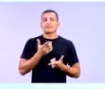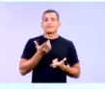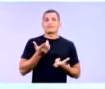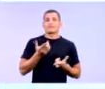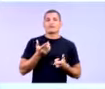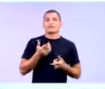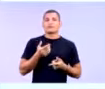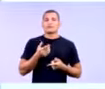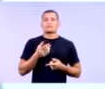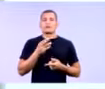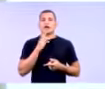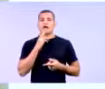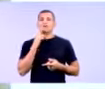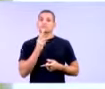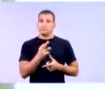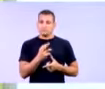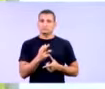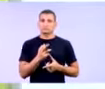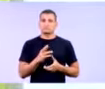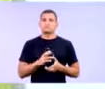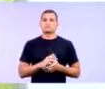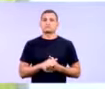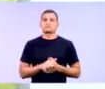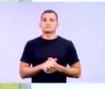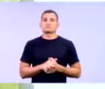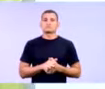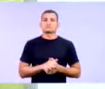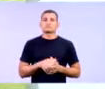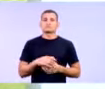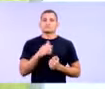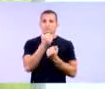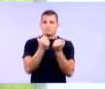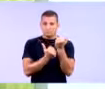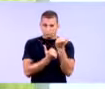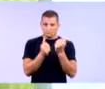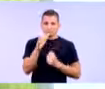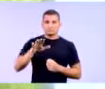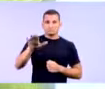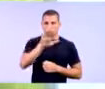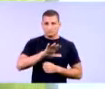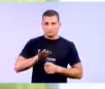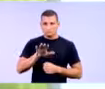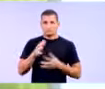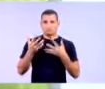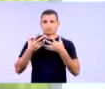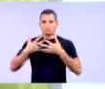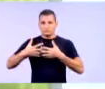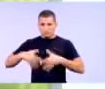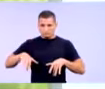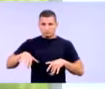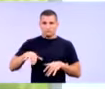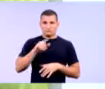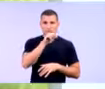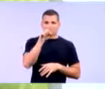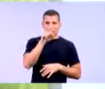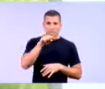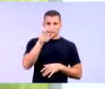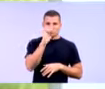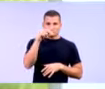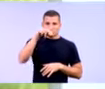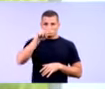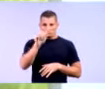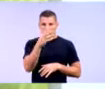essa regulamentação. O que nós temos? O diretor-geral do Instituto do Campus Zona Norte, né, que faz EAD para todos os